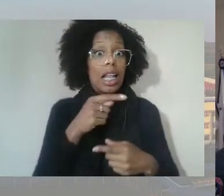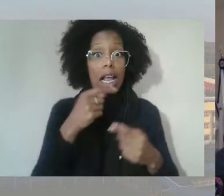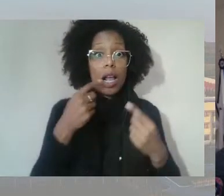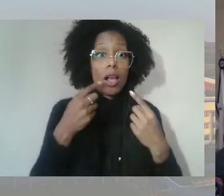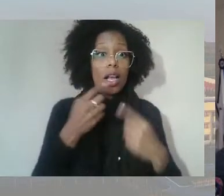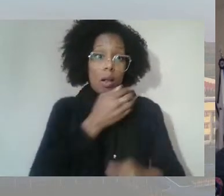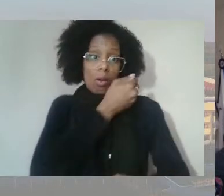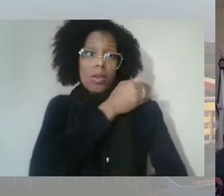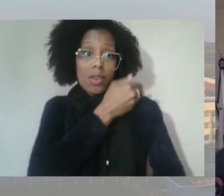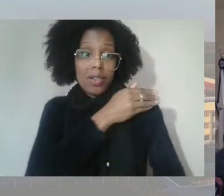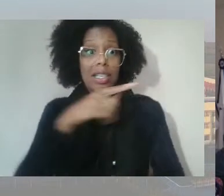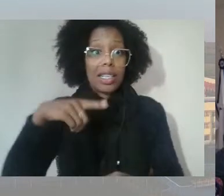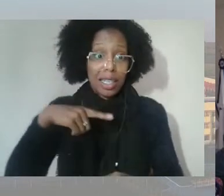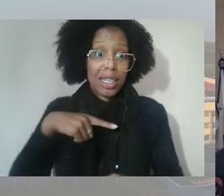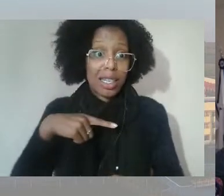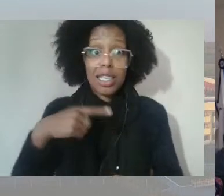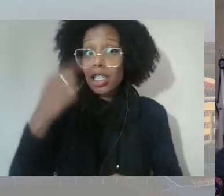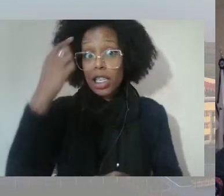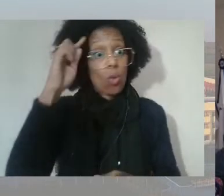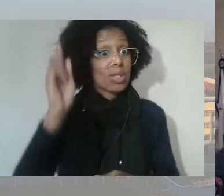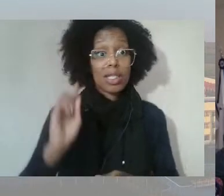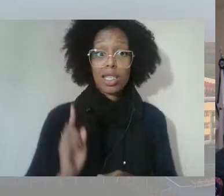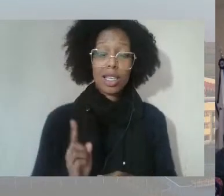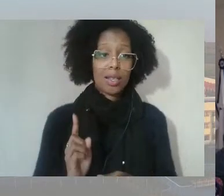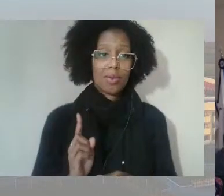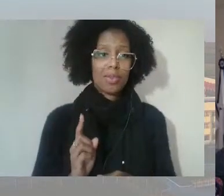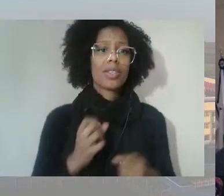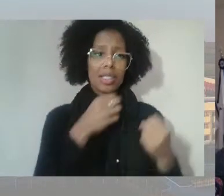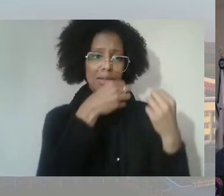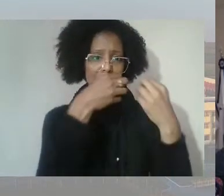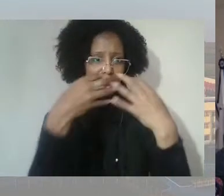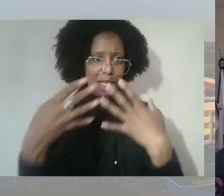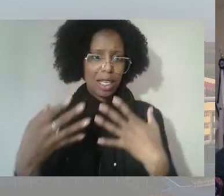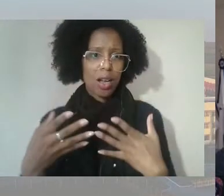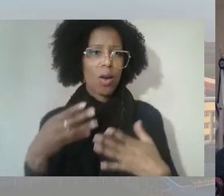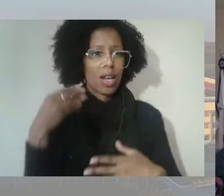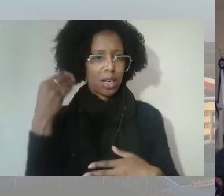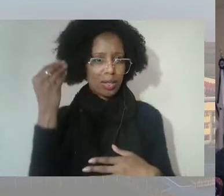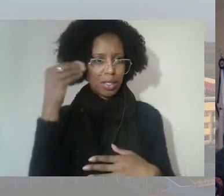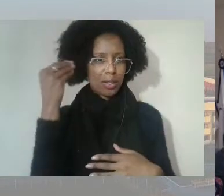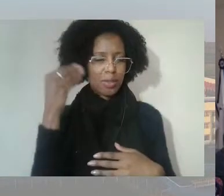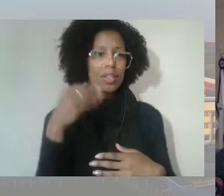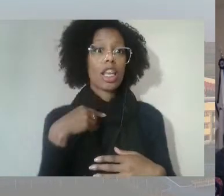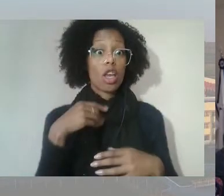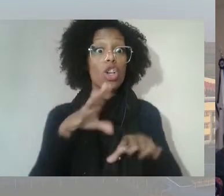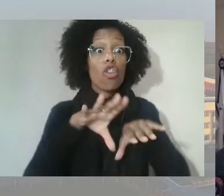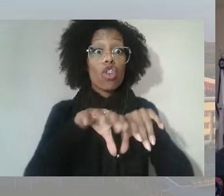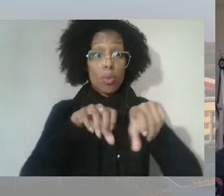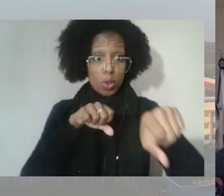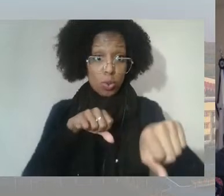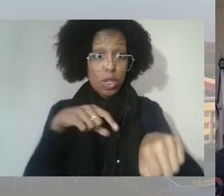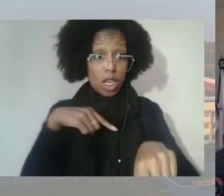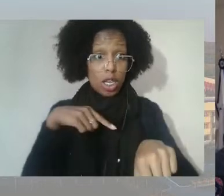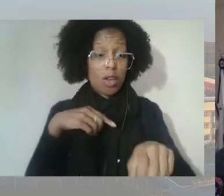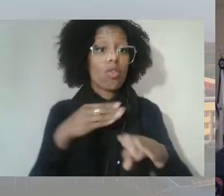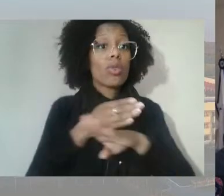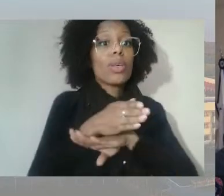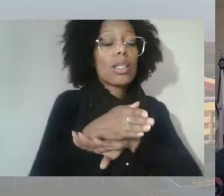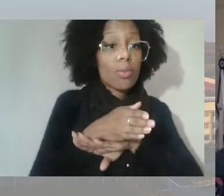pessoal. Por exemplo, eu vou dar uma vivência aqui da Unipampa, eu estive na formatura... e o pessoal